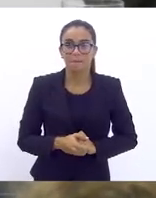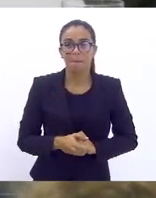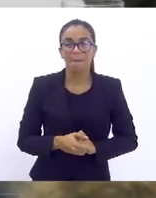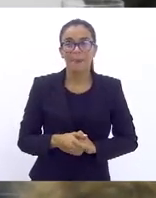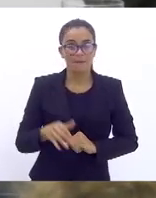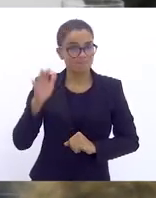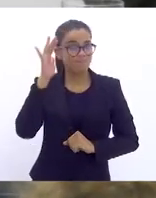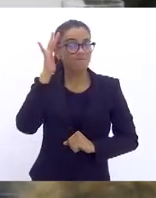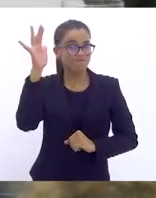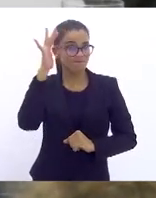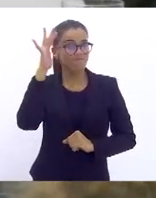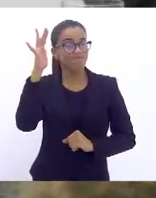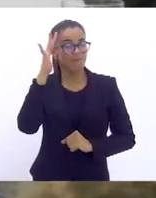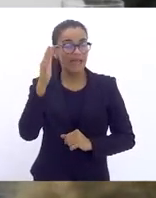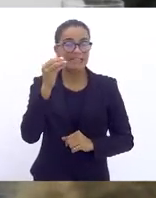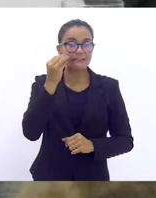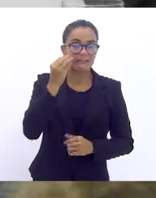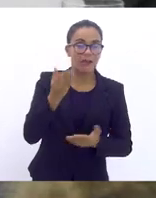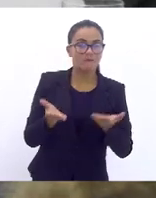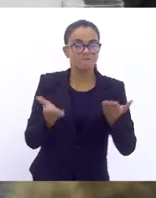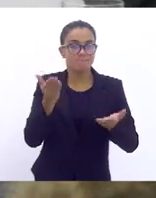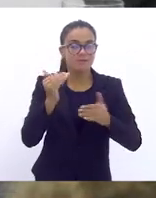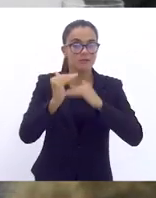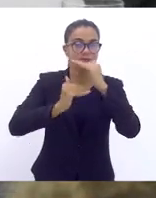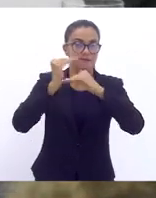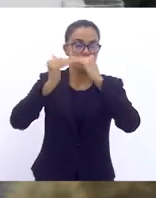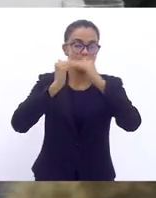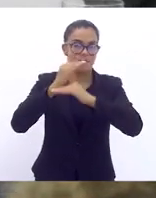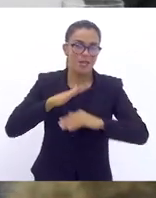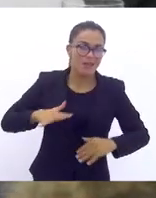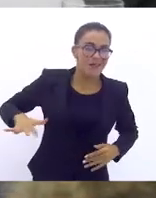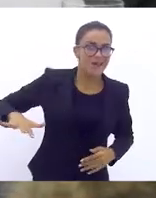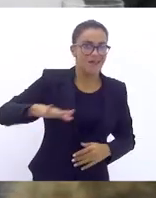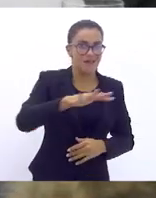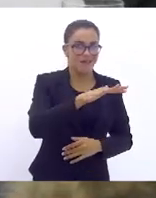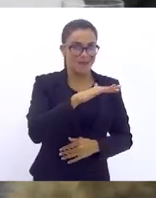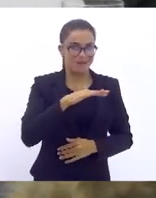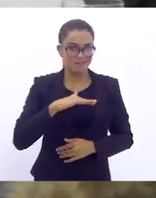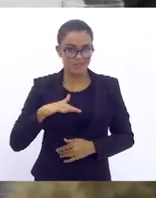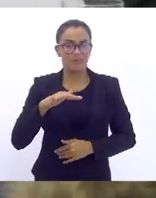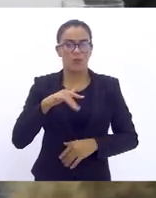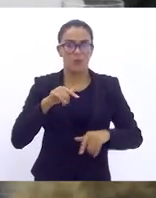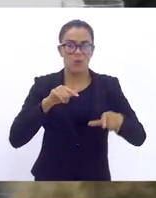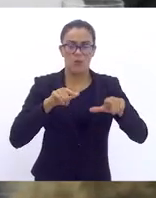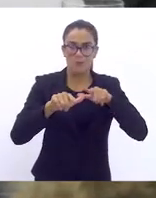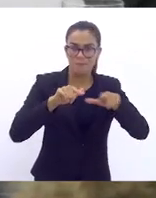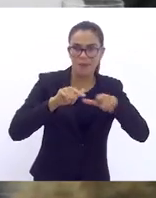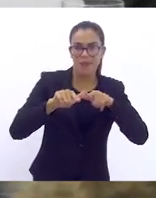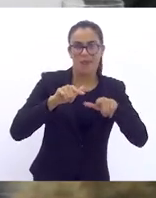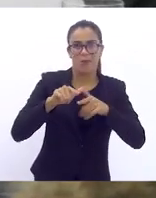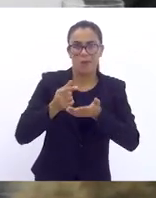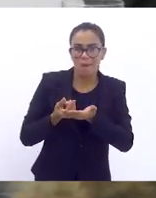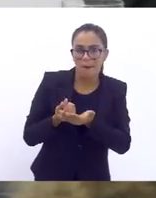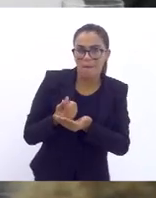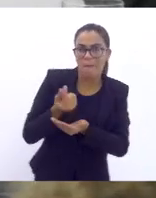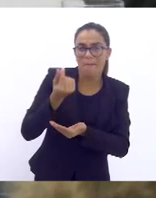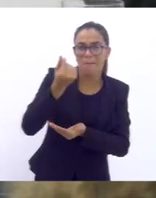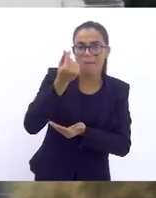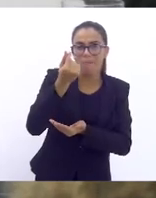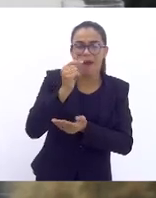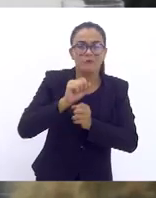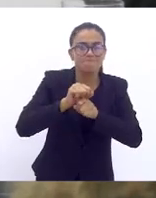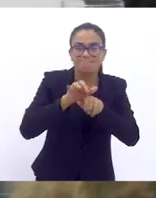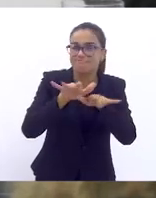é tentar equilibrar o desenvolvimento em toda a região fazendo que o emprego e a renda esteja por todo estado